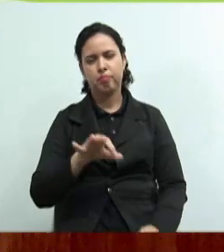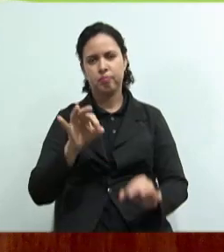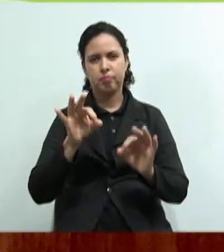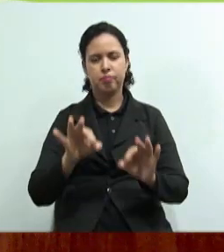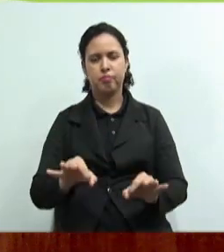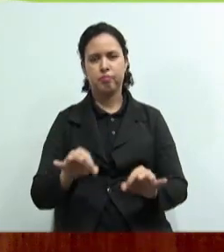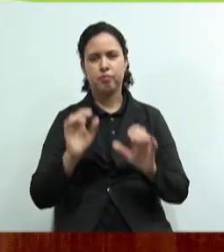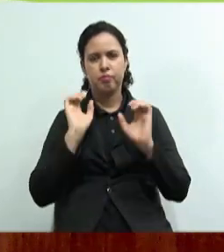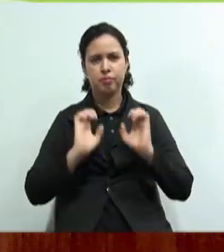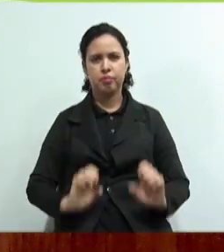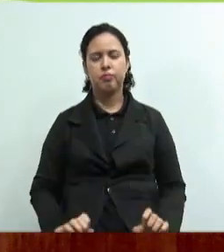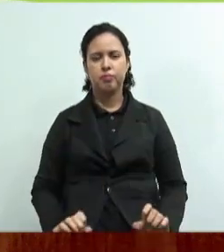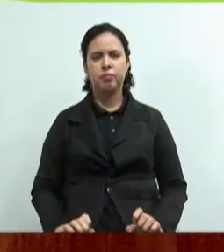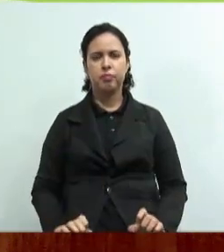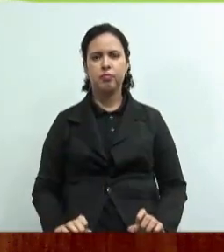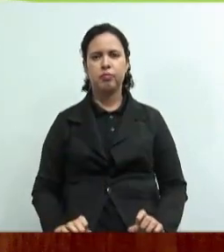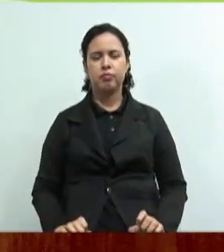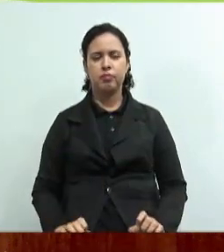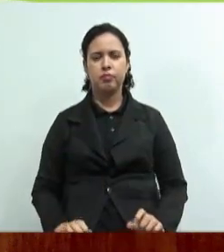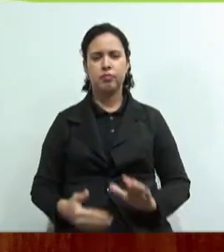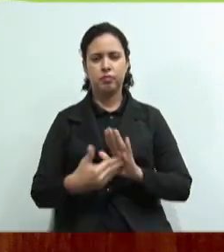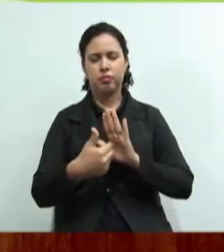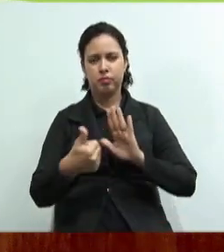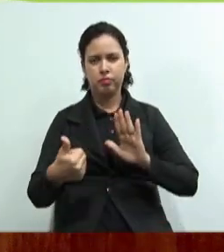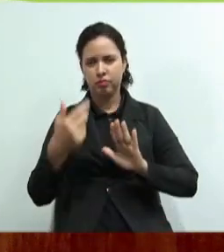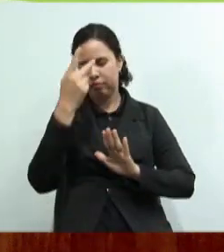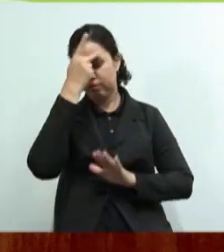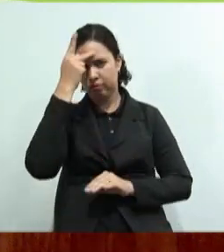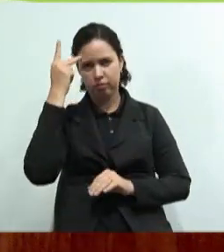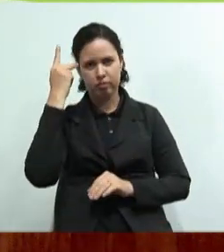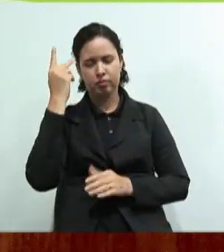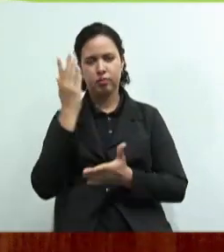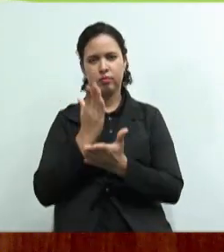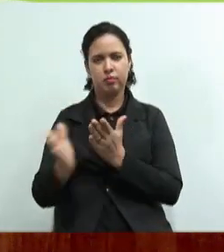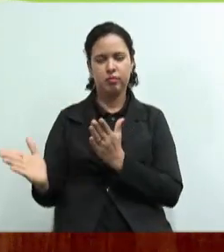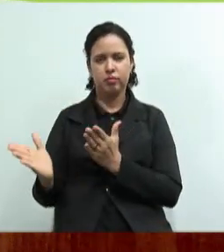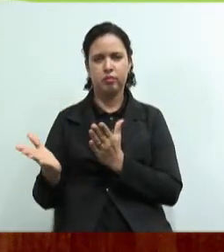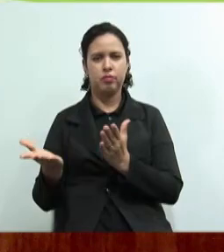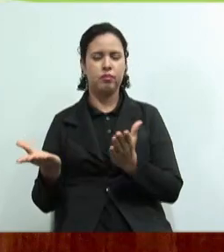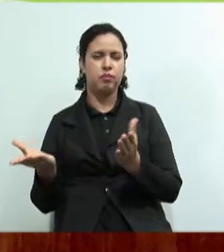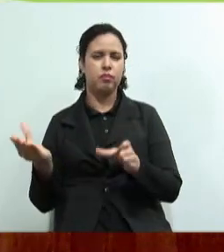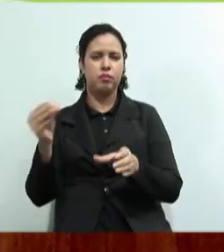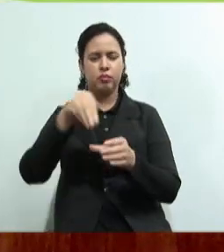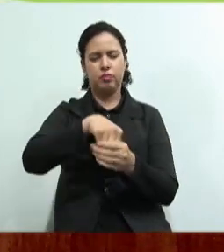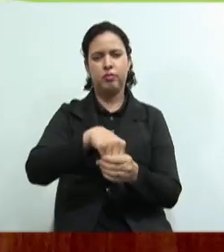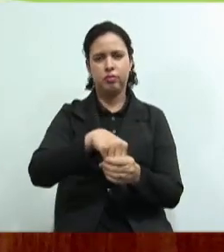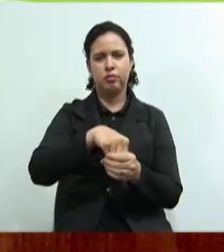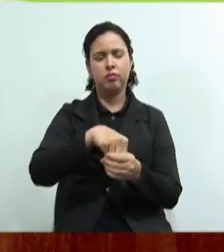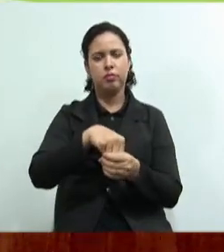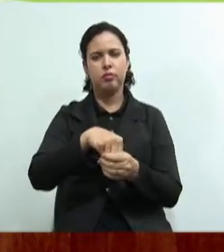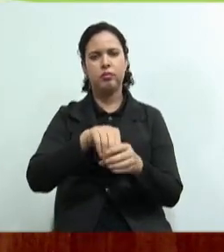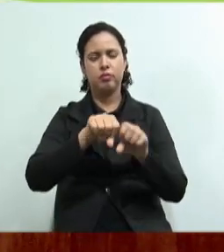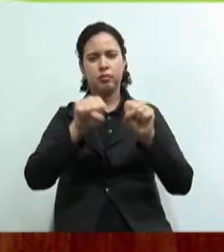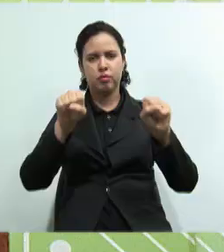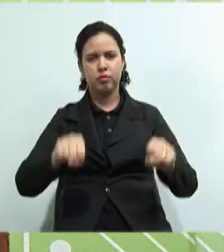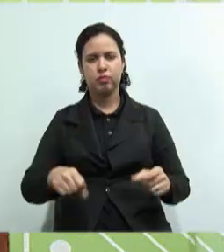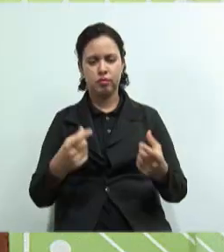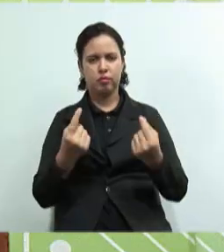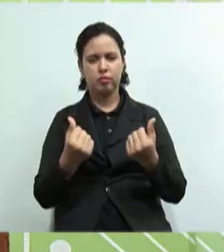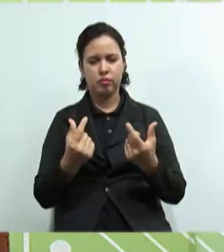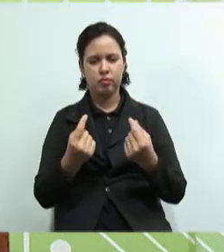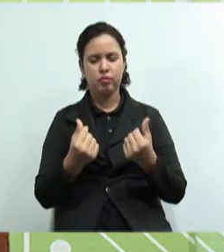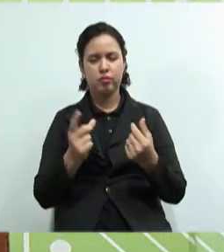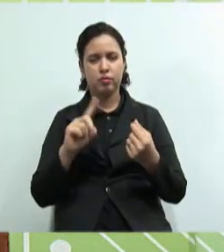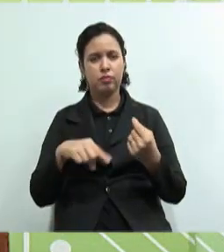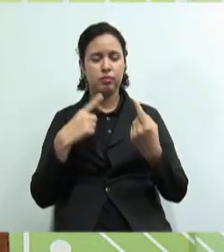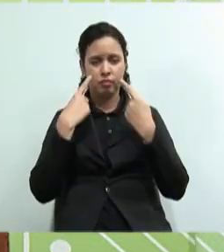ético, justamente para tirar esses excluídos do processo e colocá-los dentro do sistema econômico. E é interessante